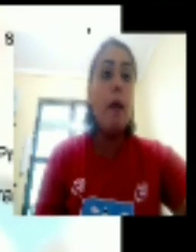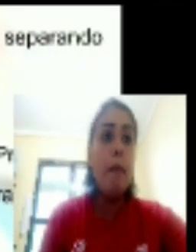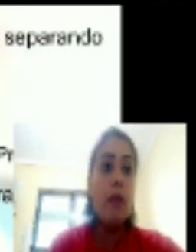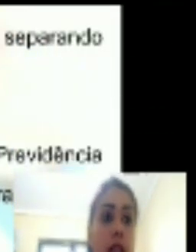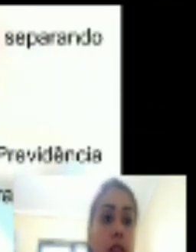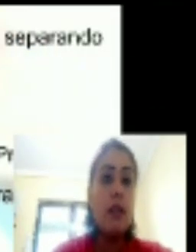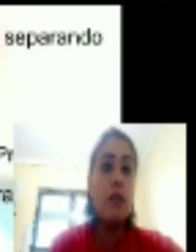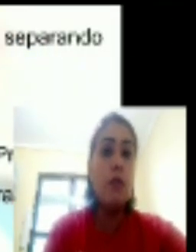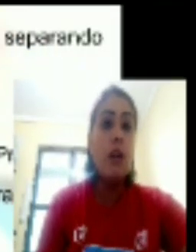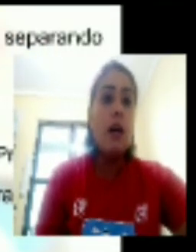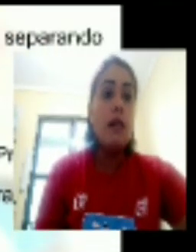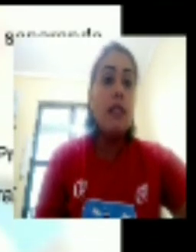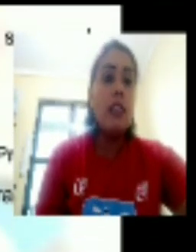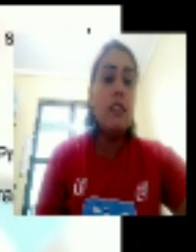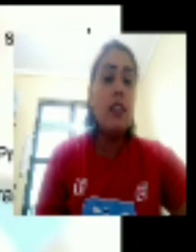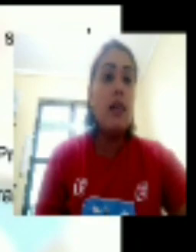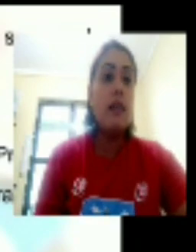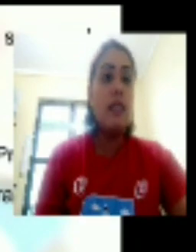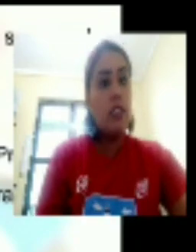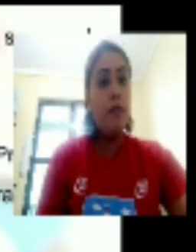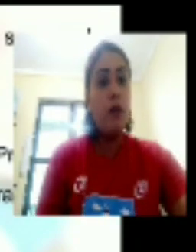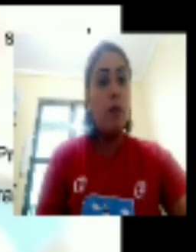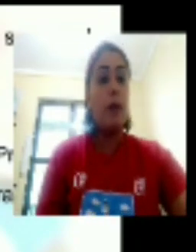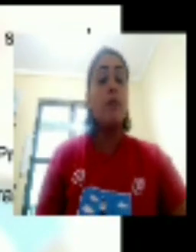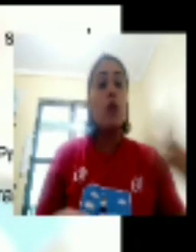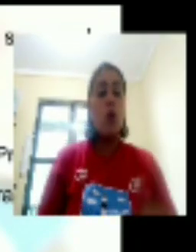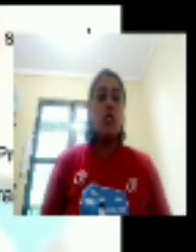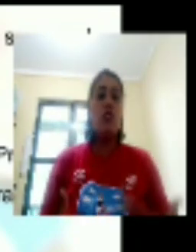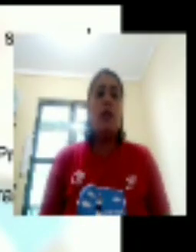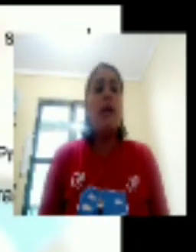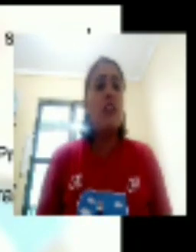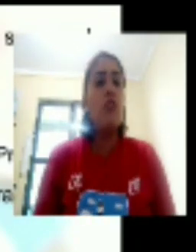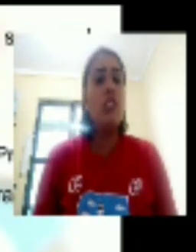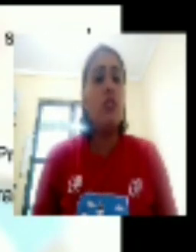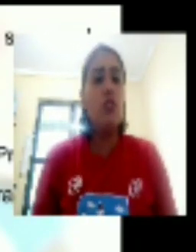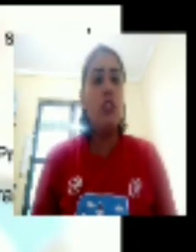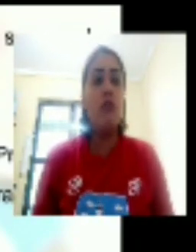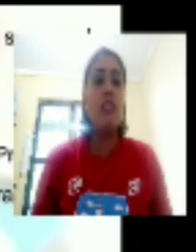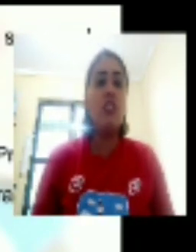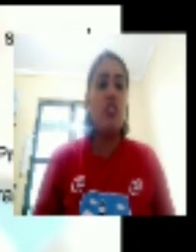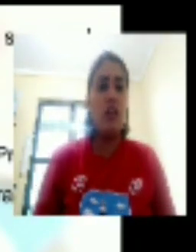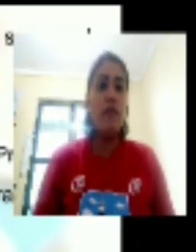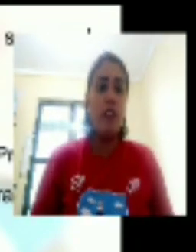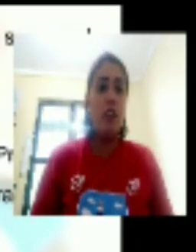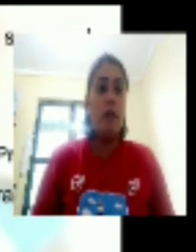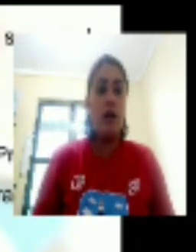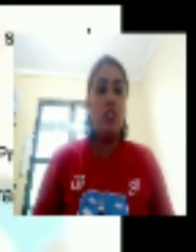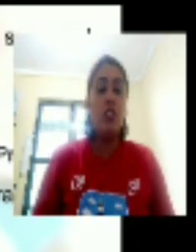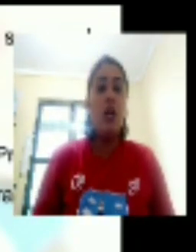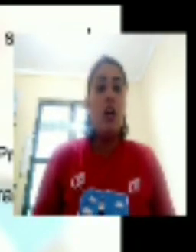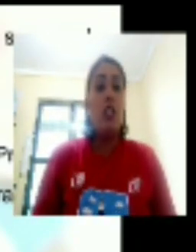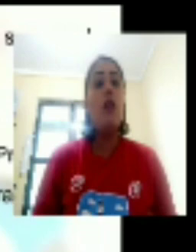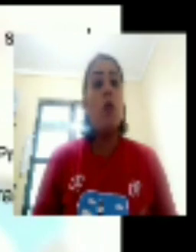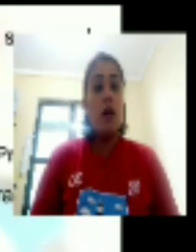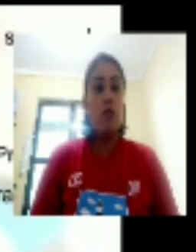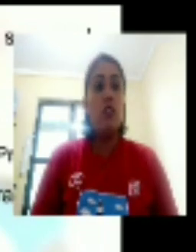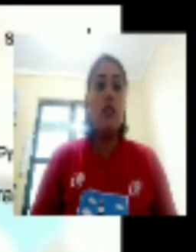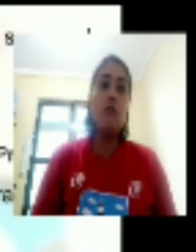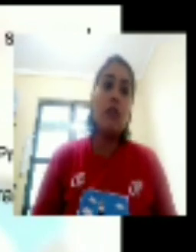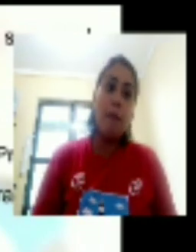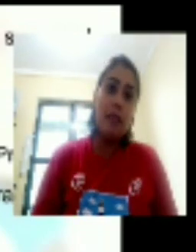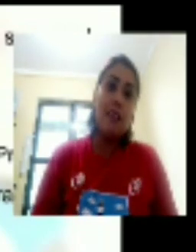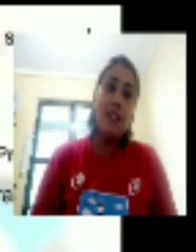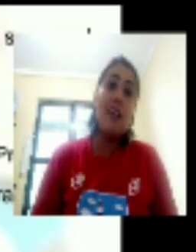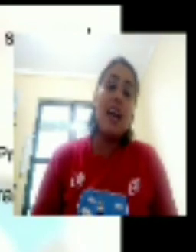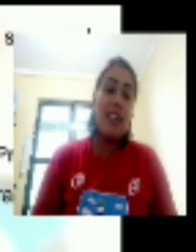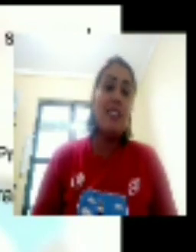da população dessa forma. Quantos trabalhadores hoje não existem informais? E quantos